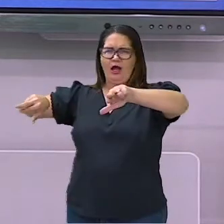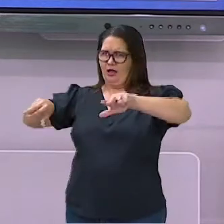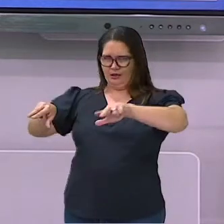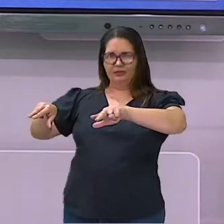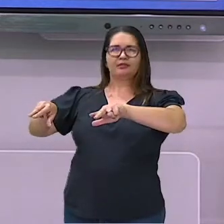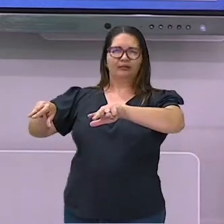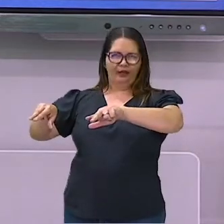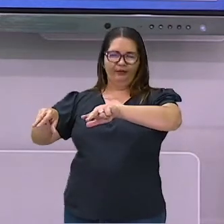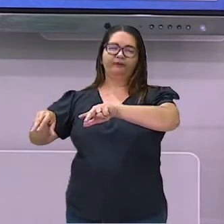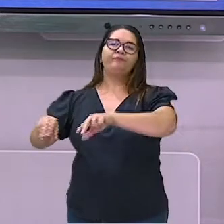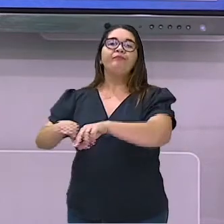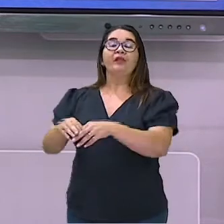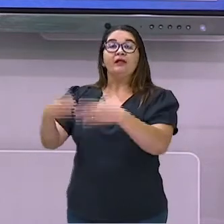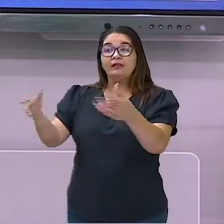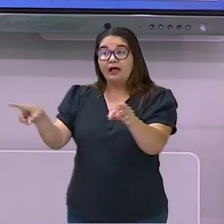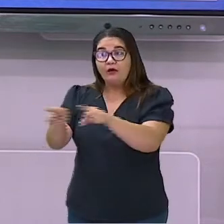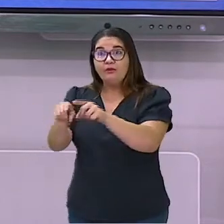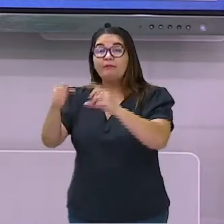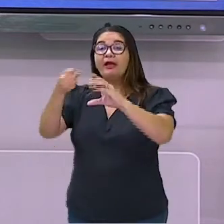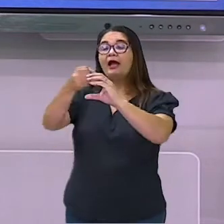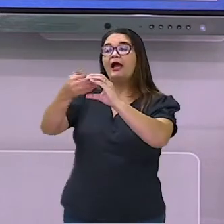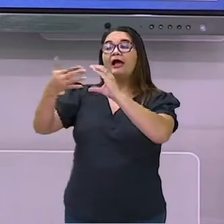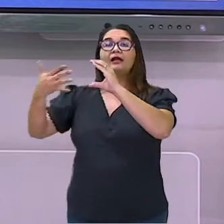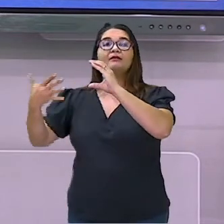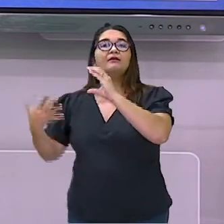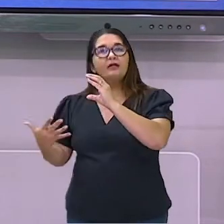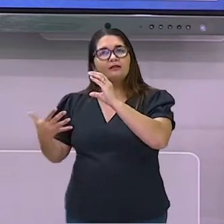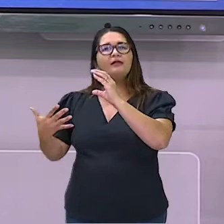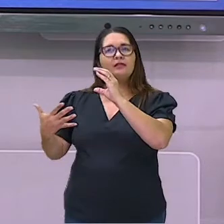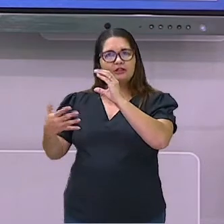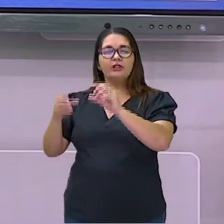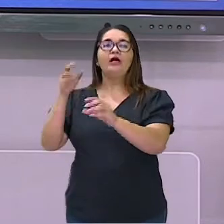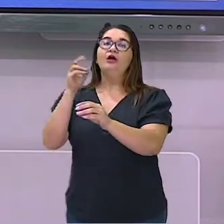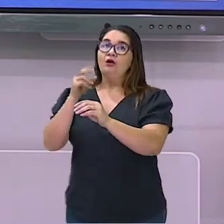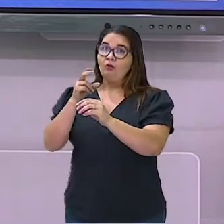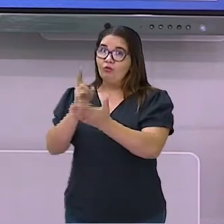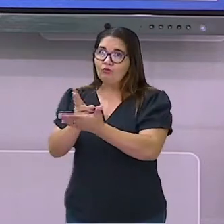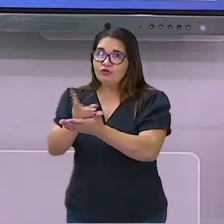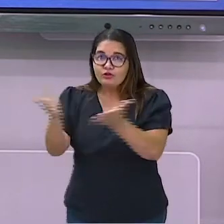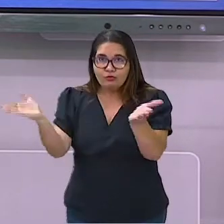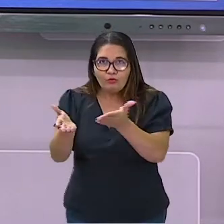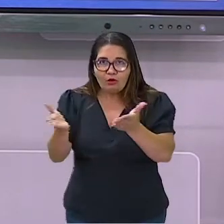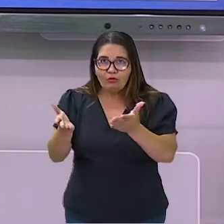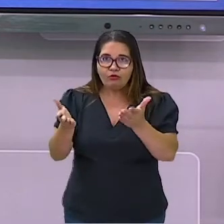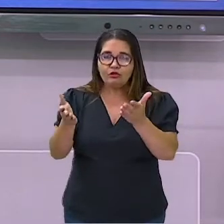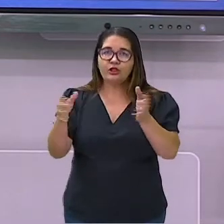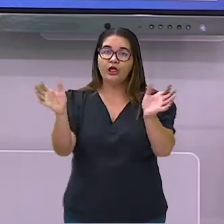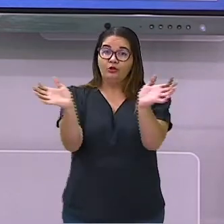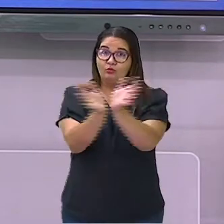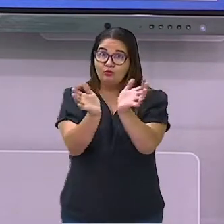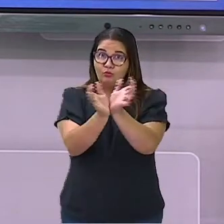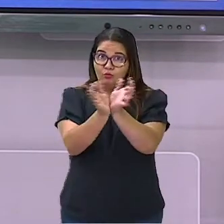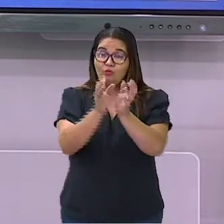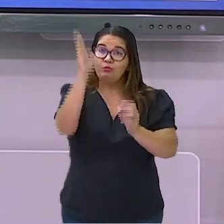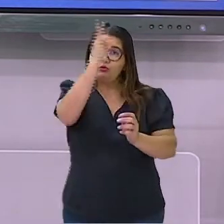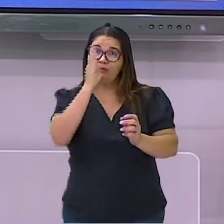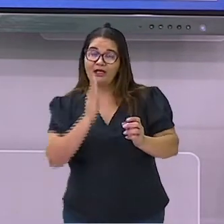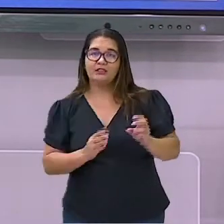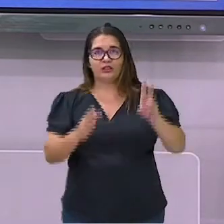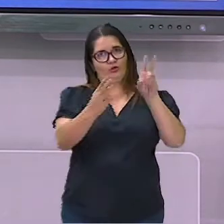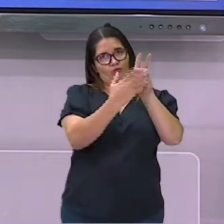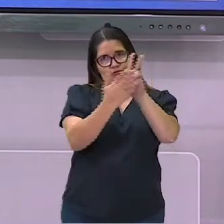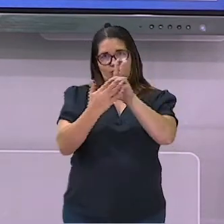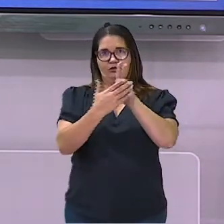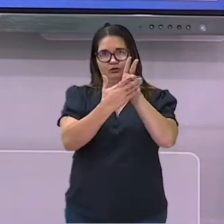distintas. Essa característica ainda permanece entre os nossos indígenas. A estrutura de poder